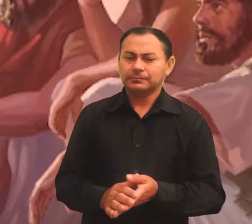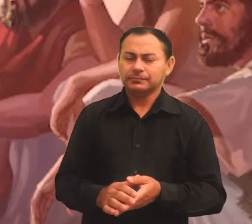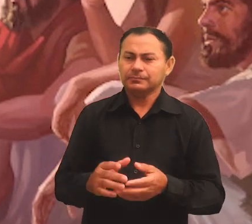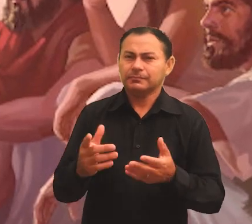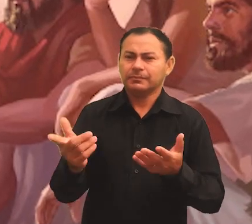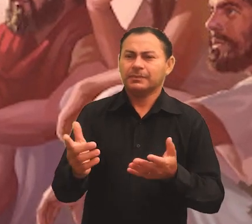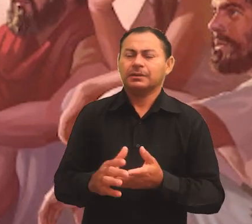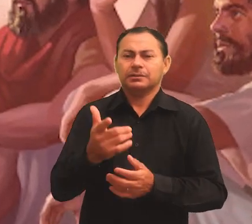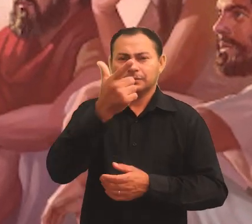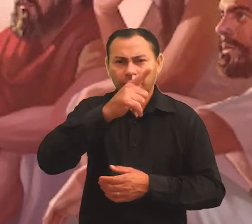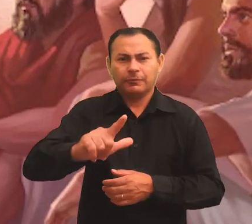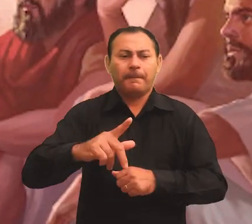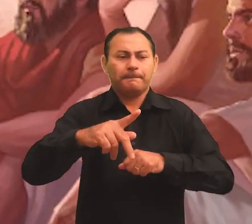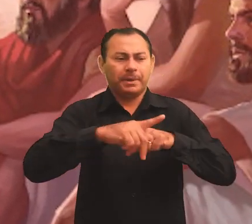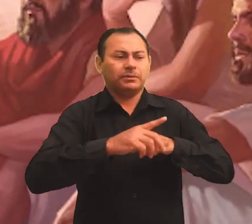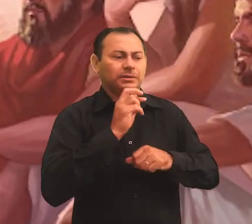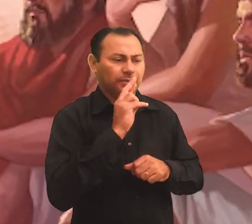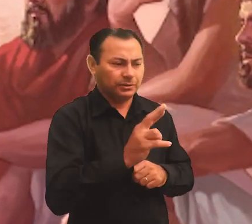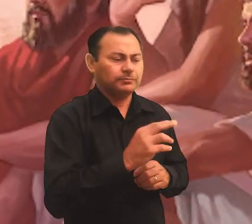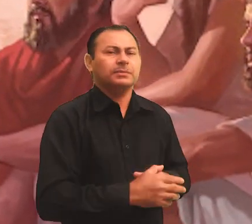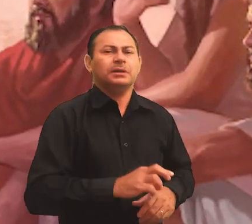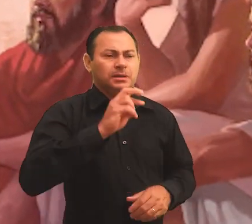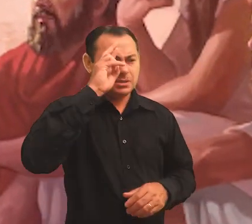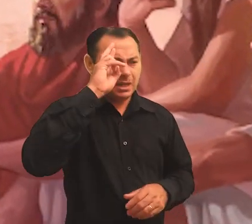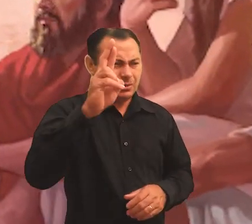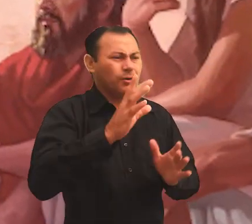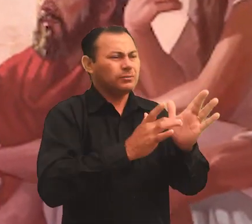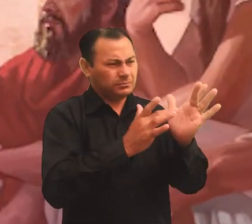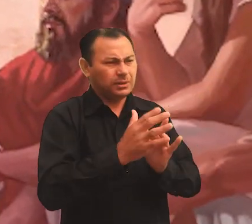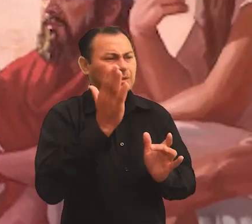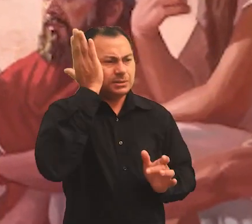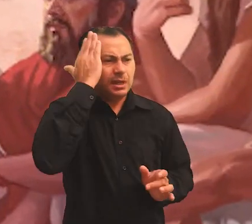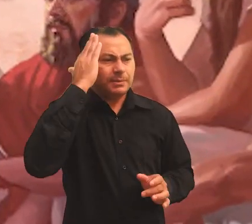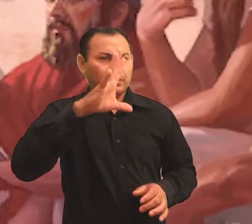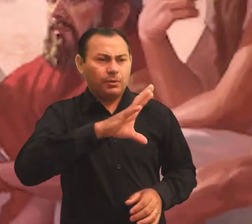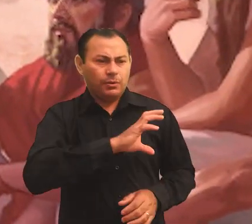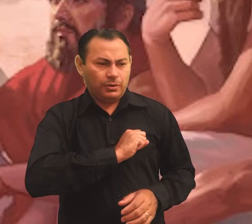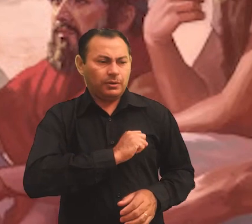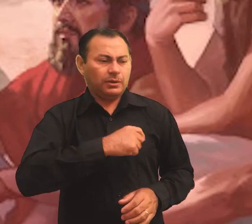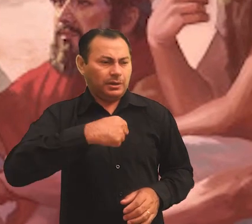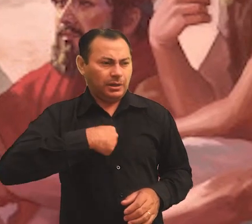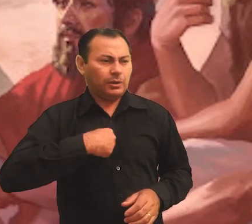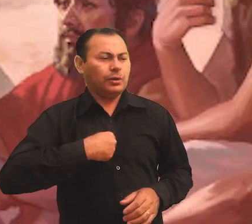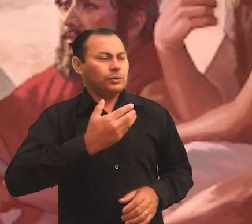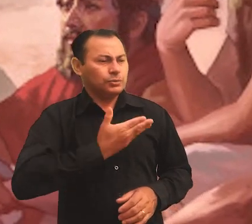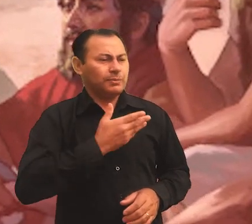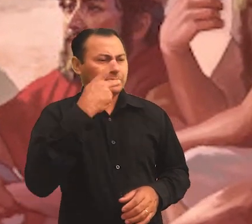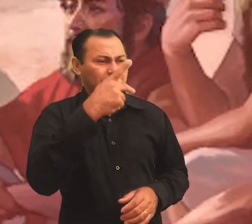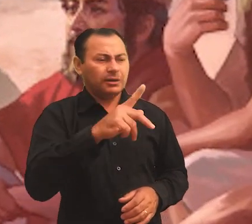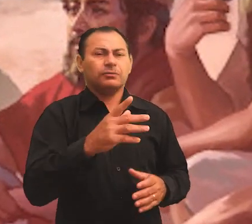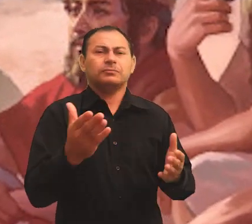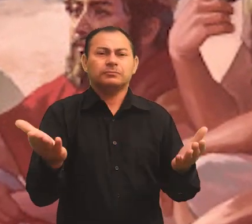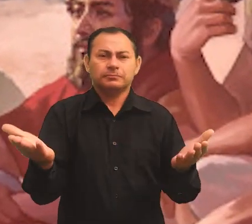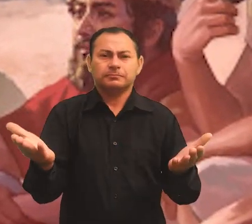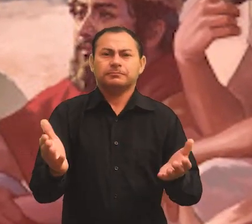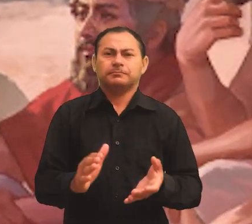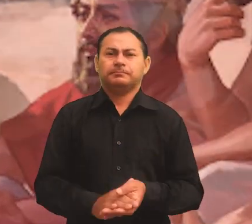estes. E novamente Pedro respondeu: Senhor, o Senhor sabe que eu sou amigo